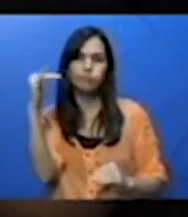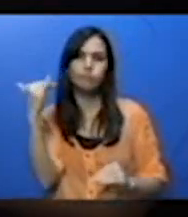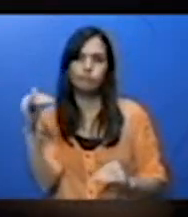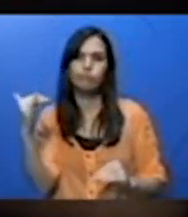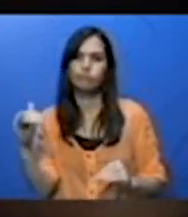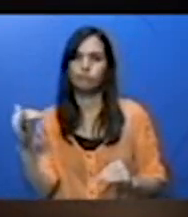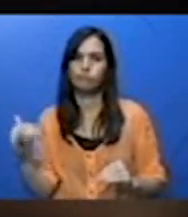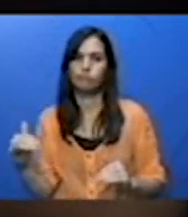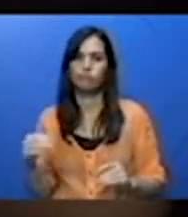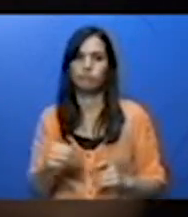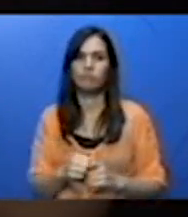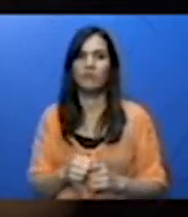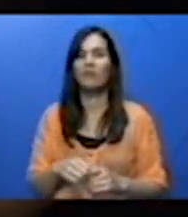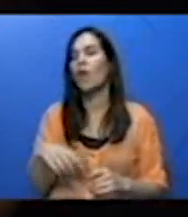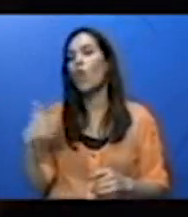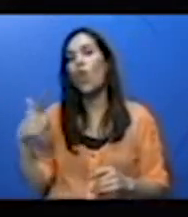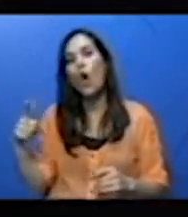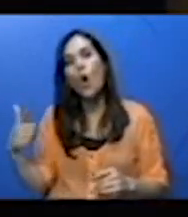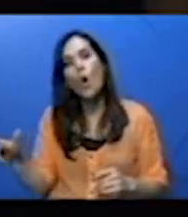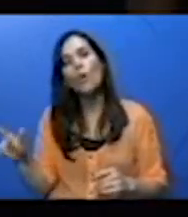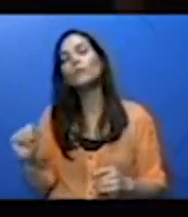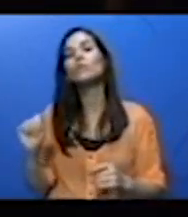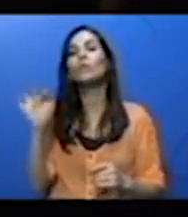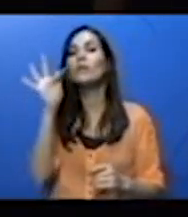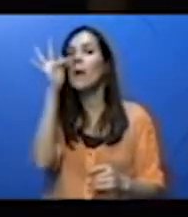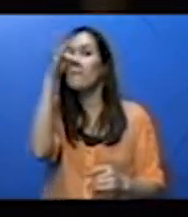vamos lá. Teimosa, de novo.